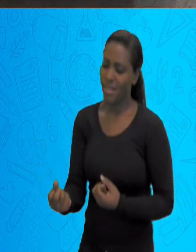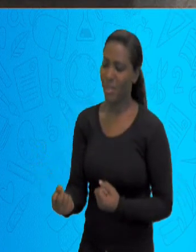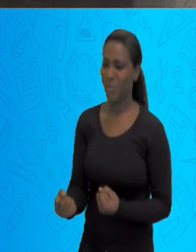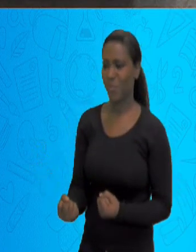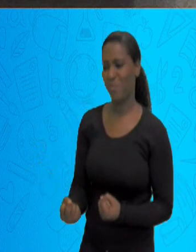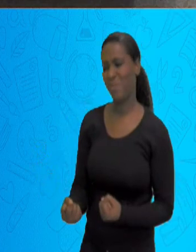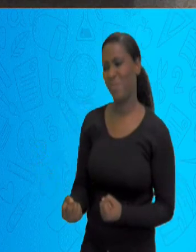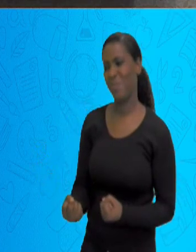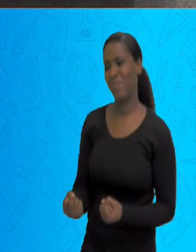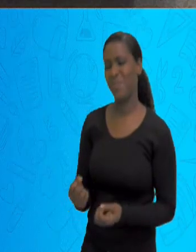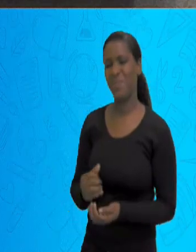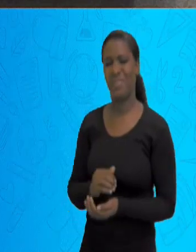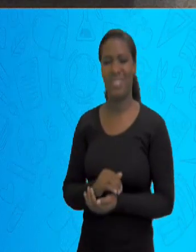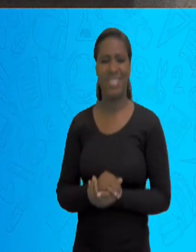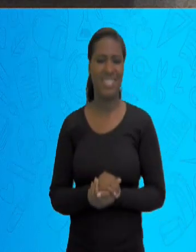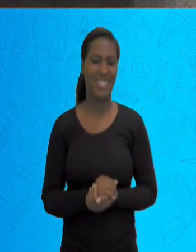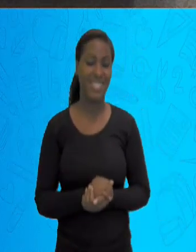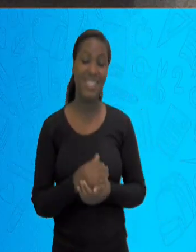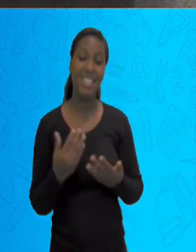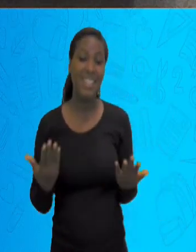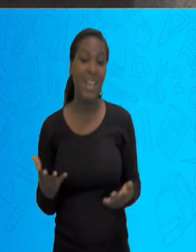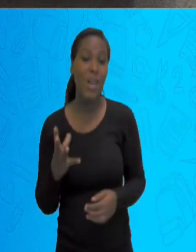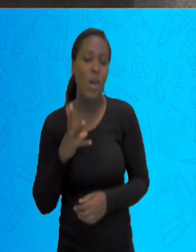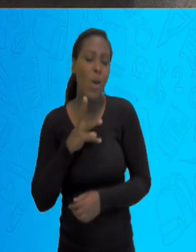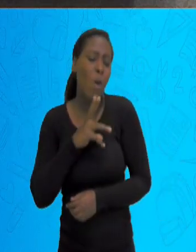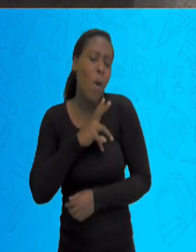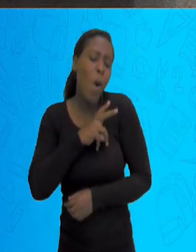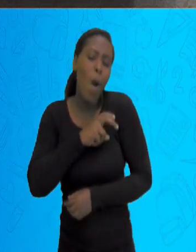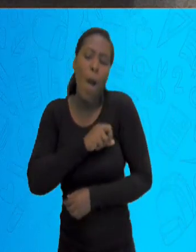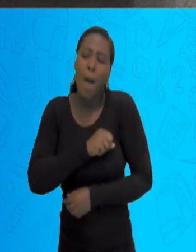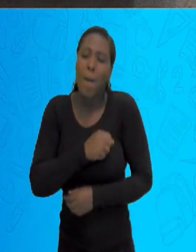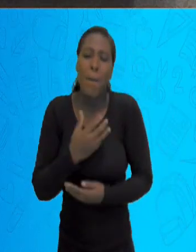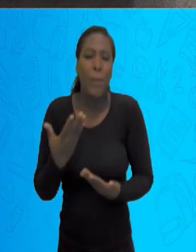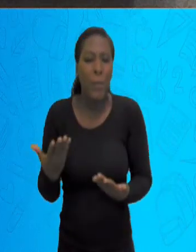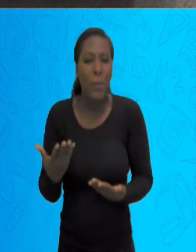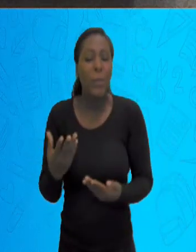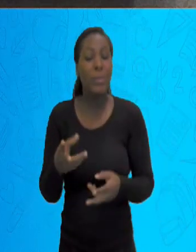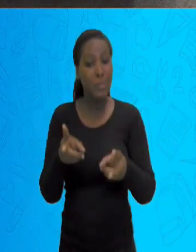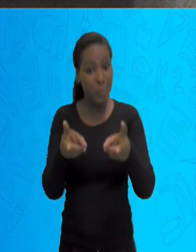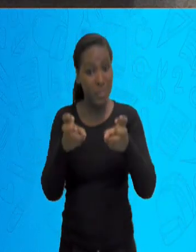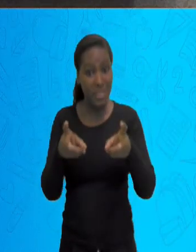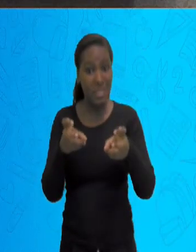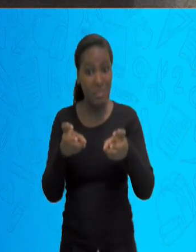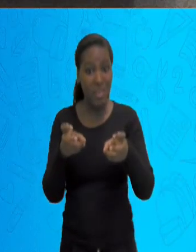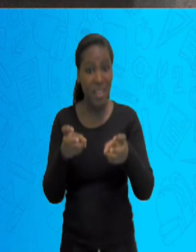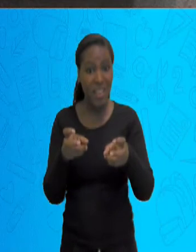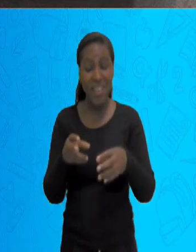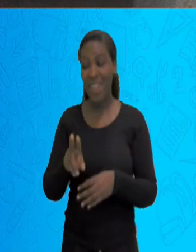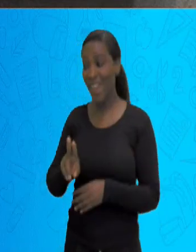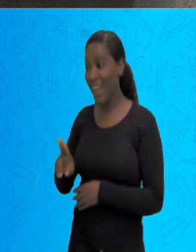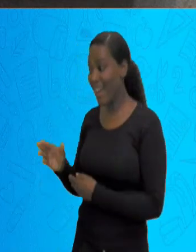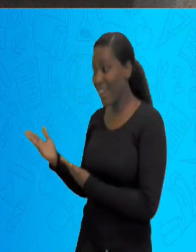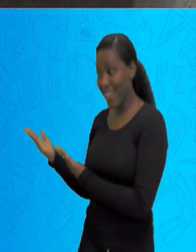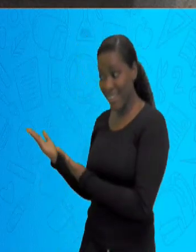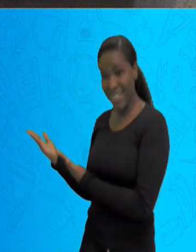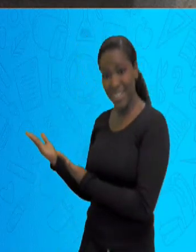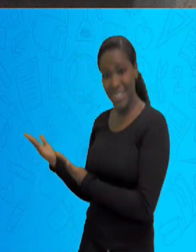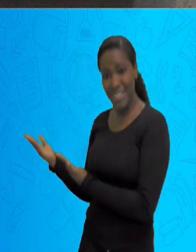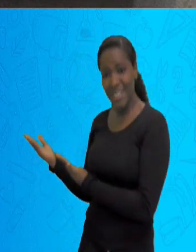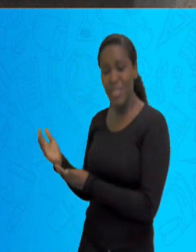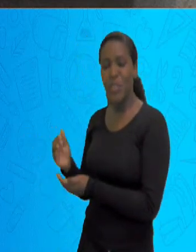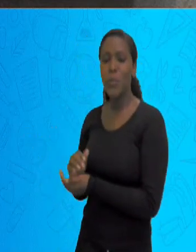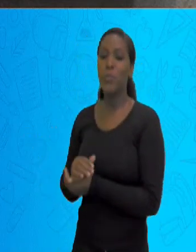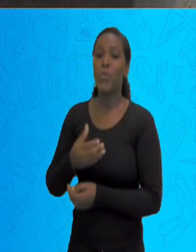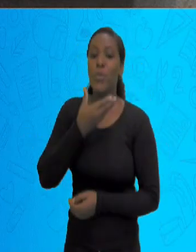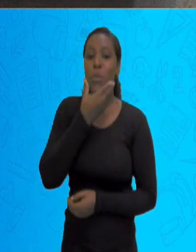Quanto romantismo, não é mesmo? O Soneto de Fidelidade foi escrito por Vinícius de